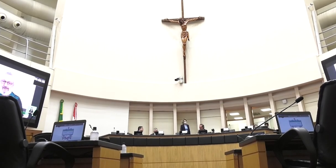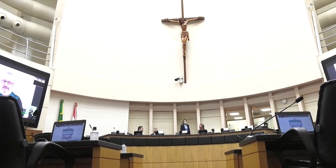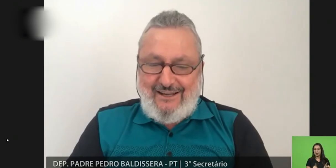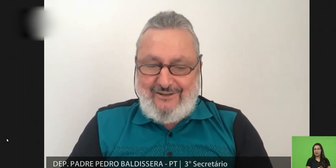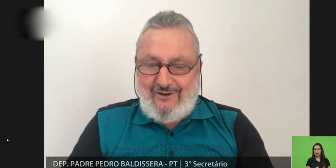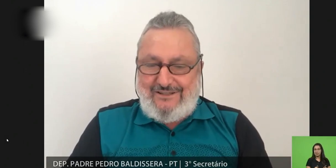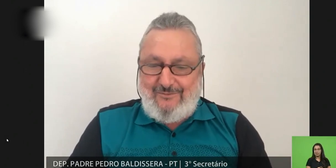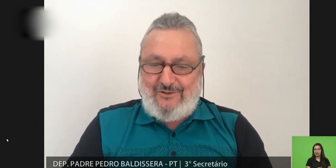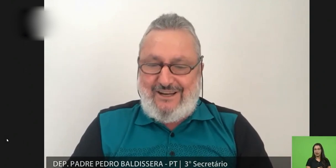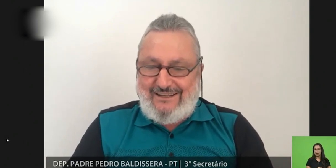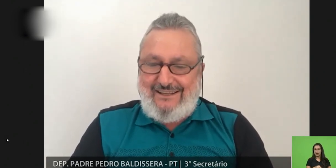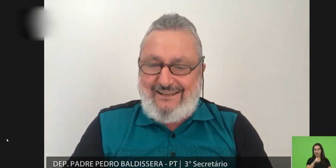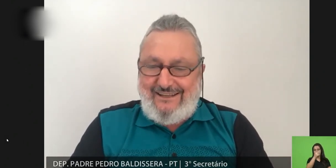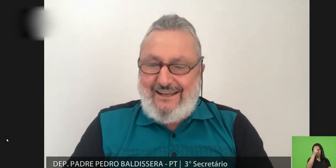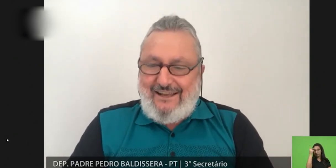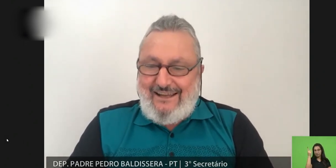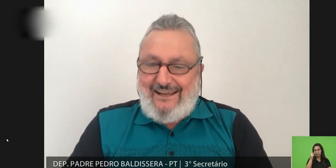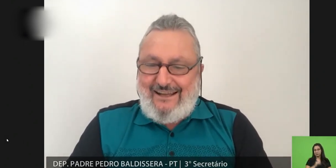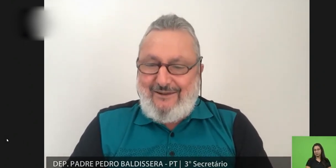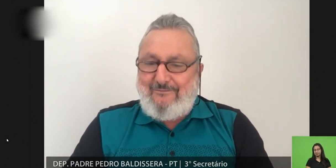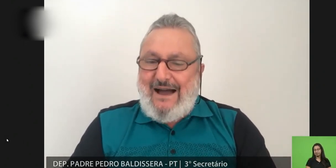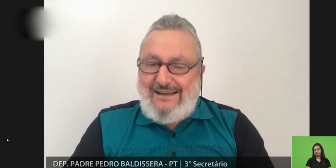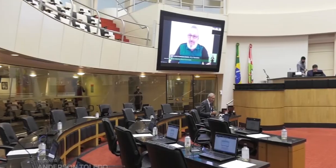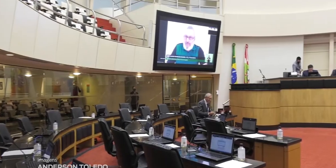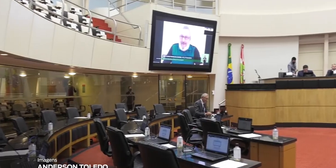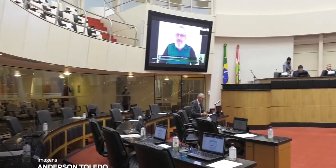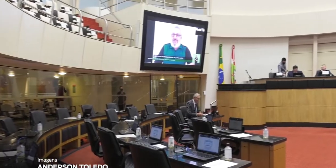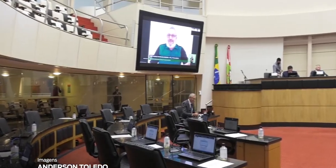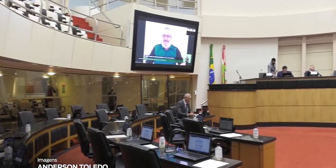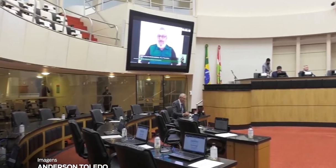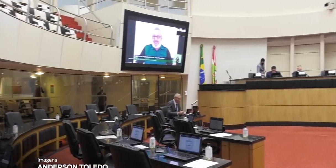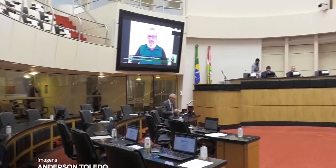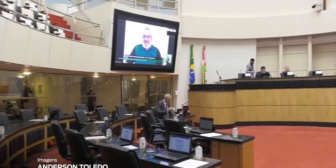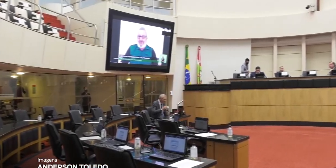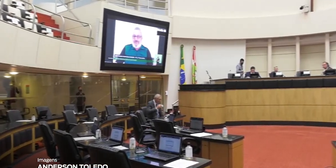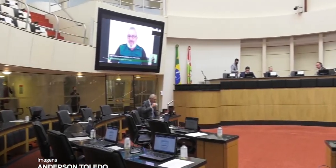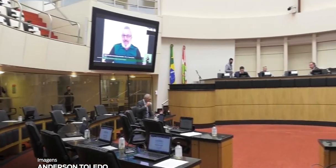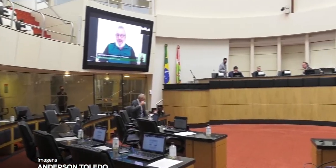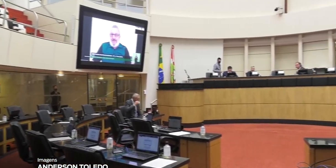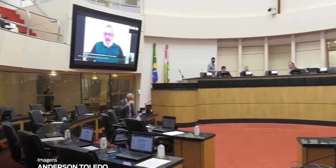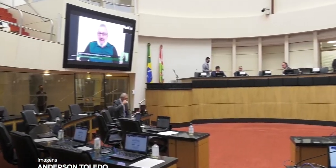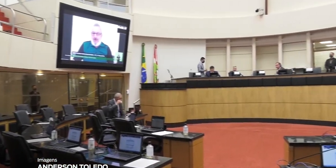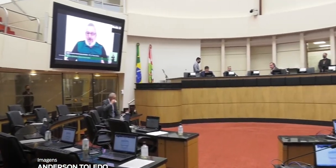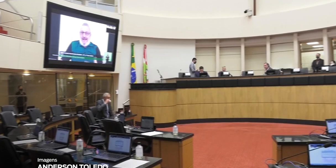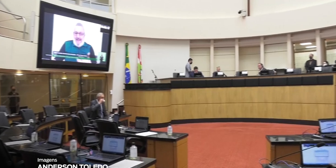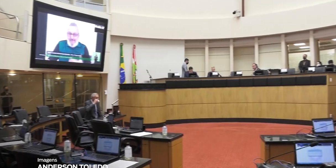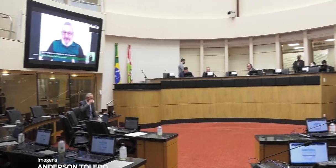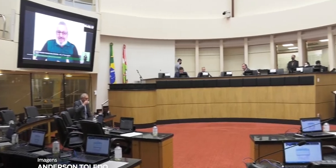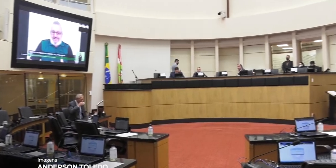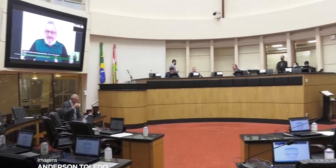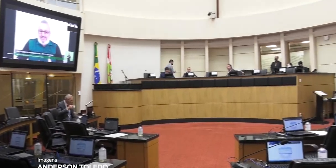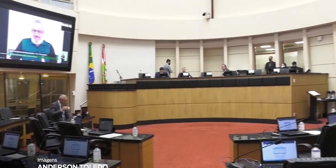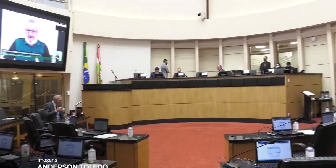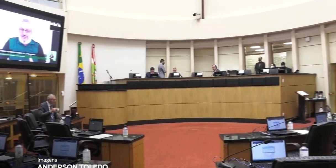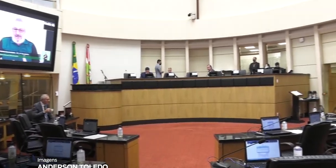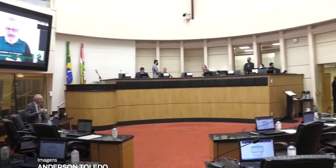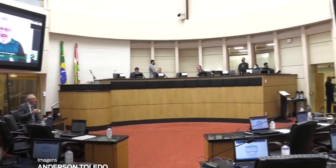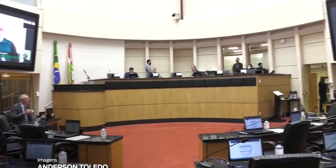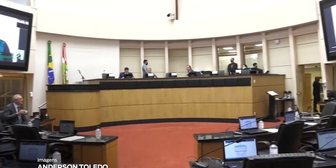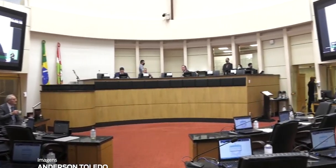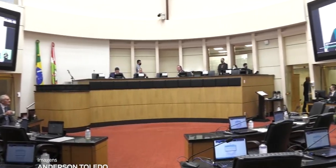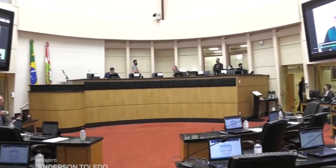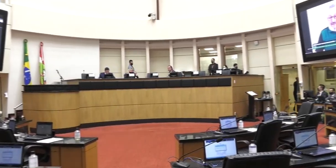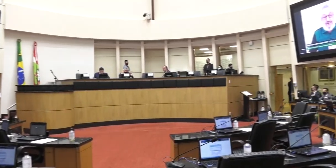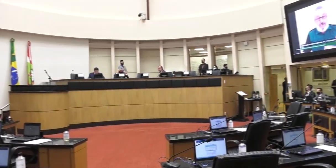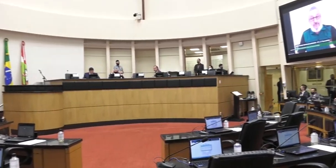deputado Padre Pedro Baldiceira, durante a sessão desta quinta-feira, dia 18 de março, destacou o projeto de lei de autoria do